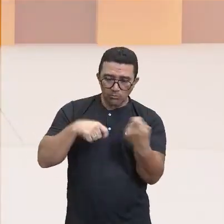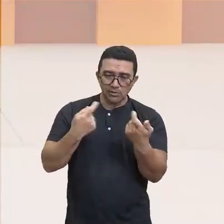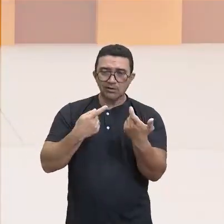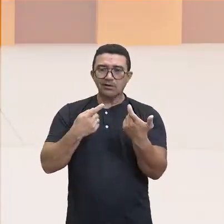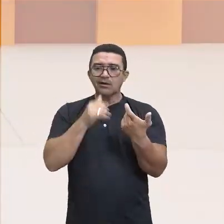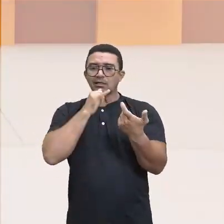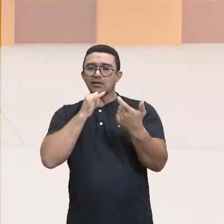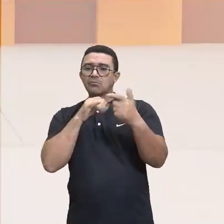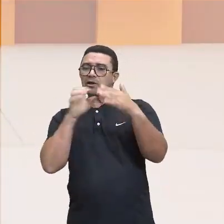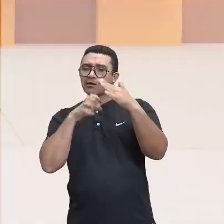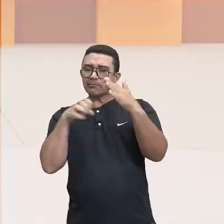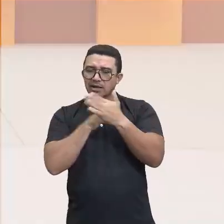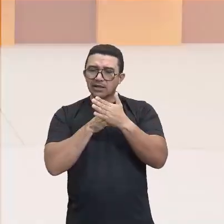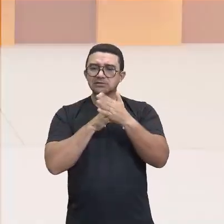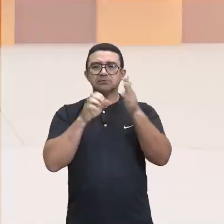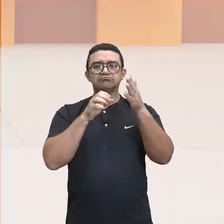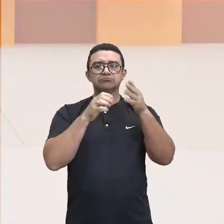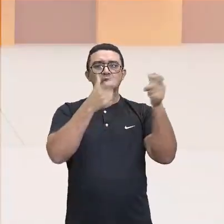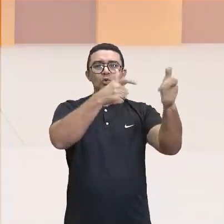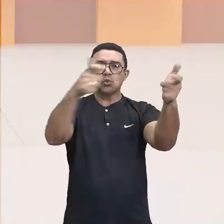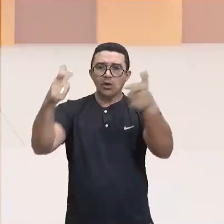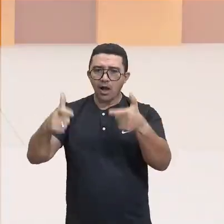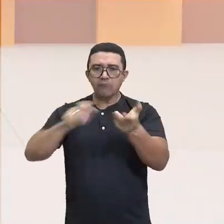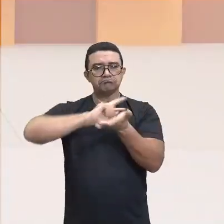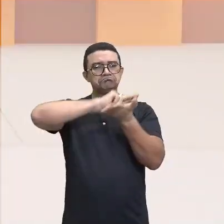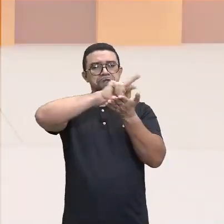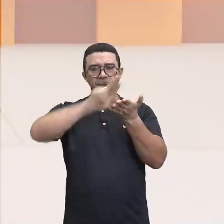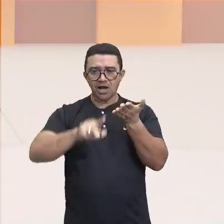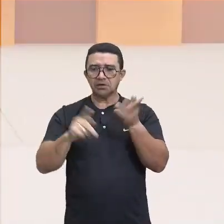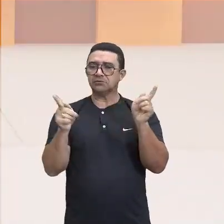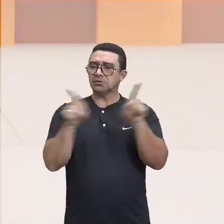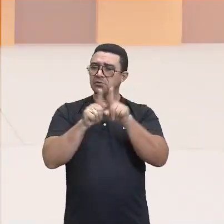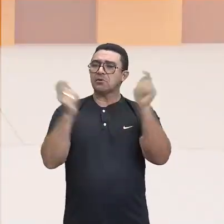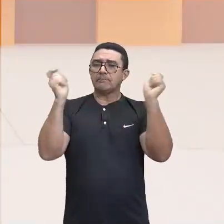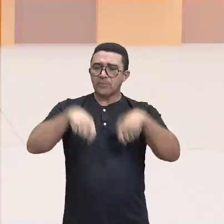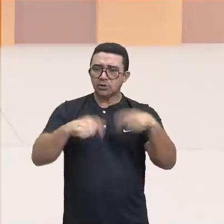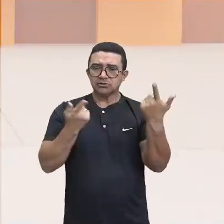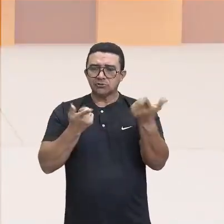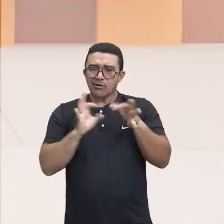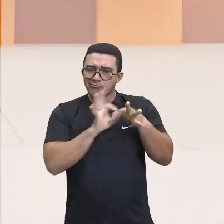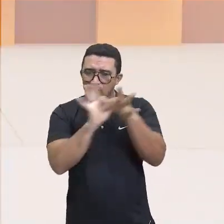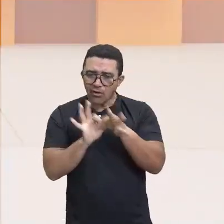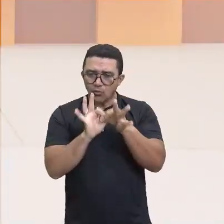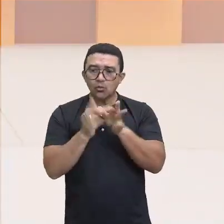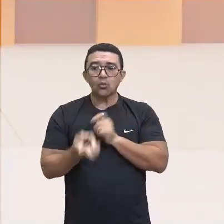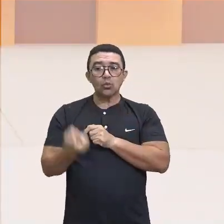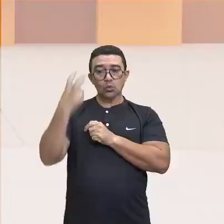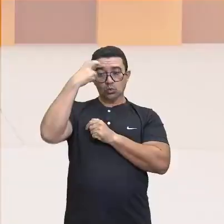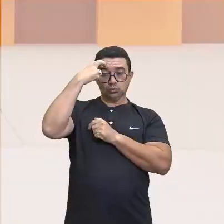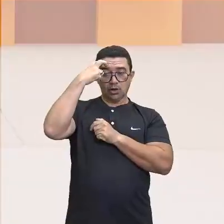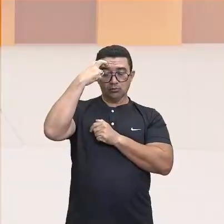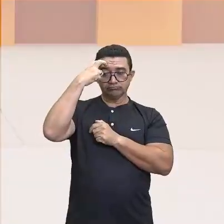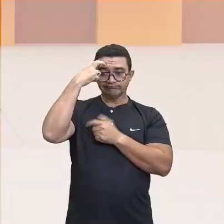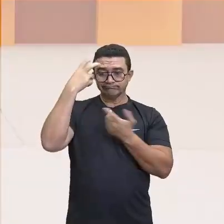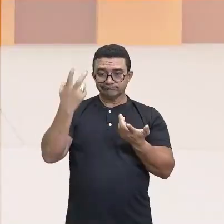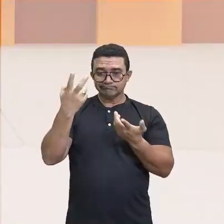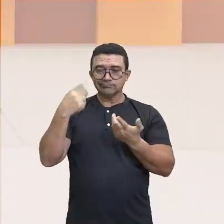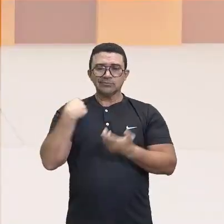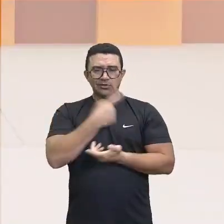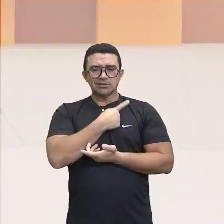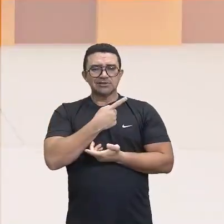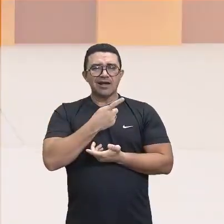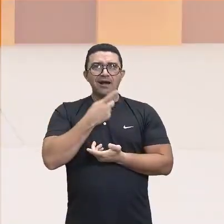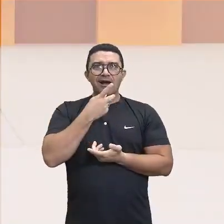empresa presente em vários países, pode ser também uma integração que é cultural, né? Quando você tem, por exemplo, a gente aprendendo a